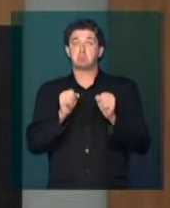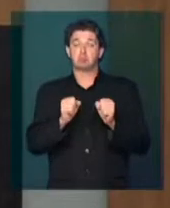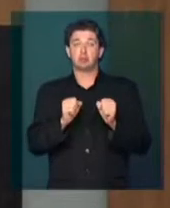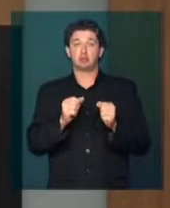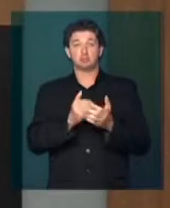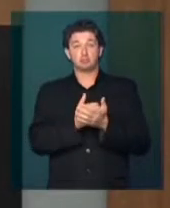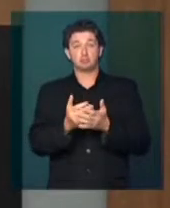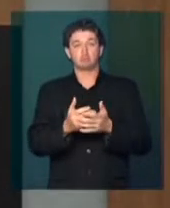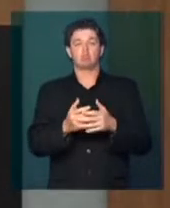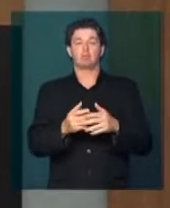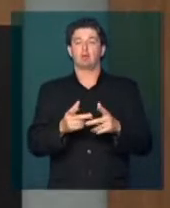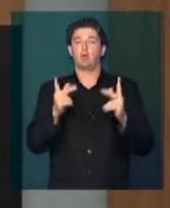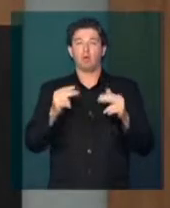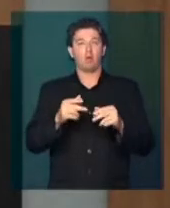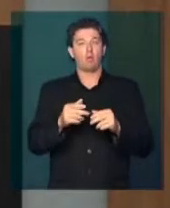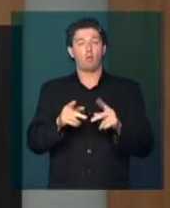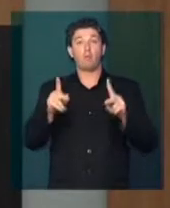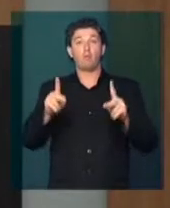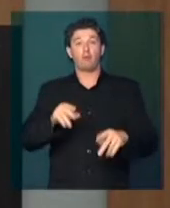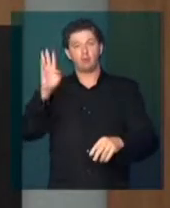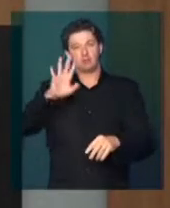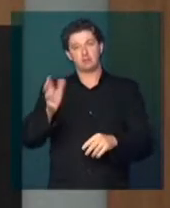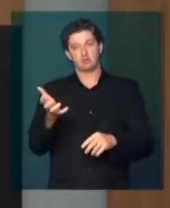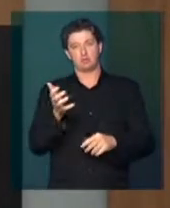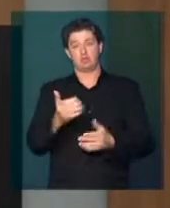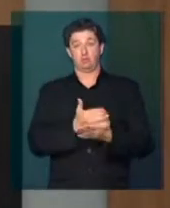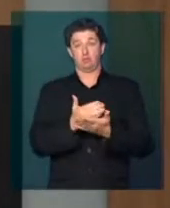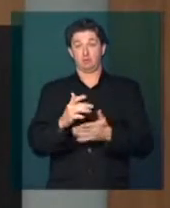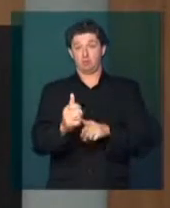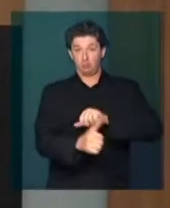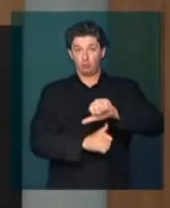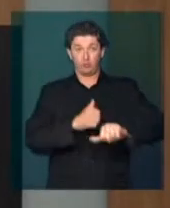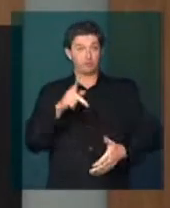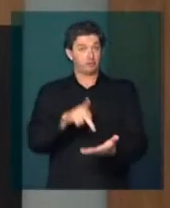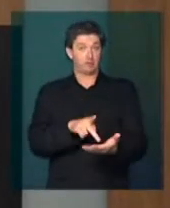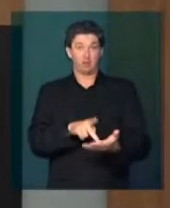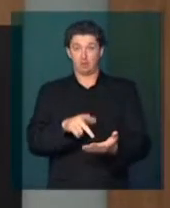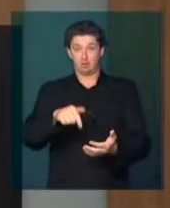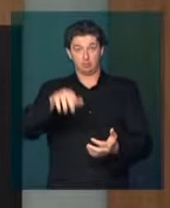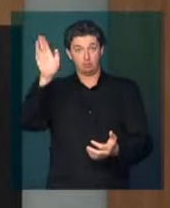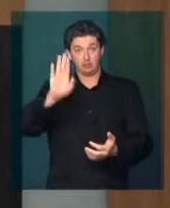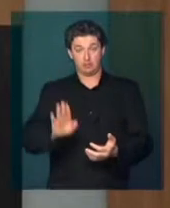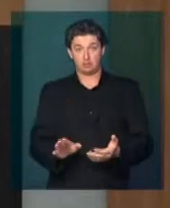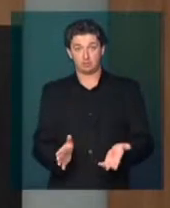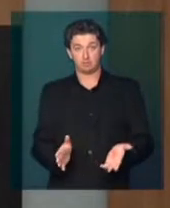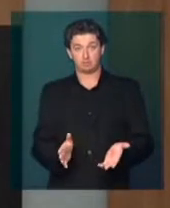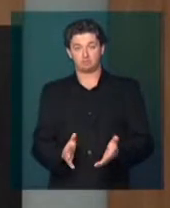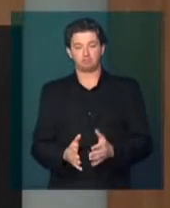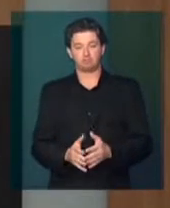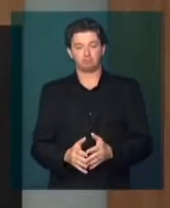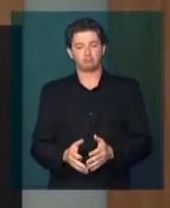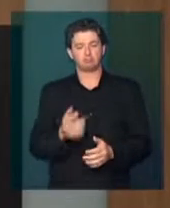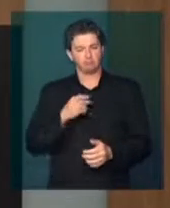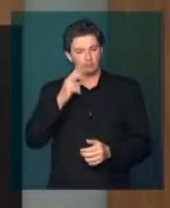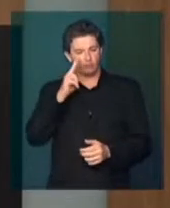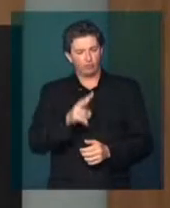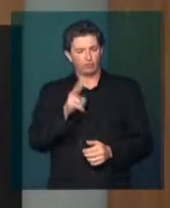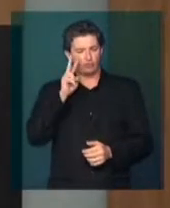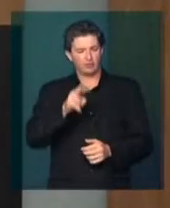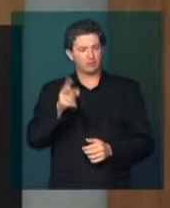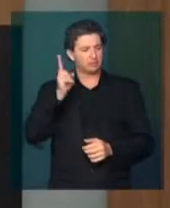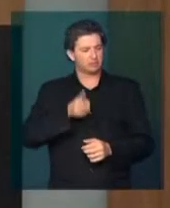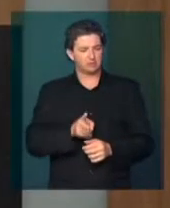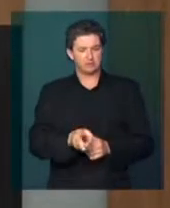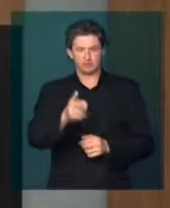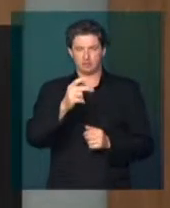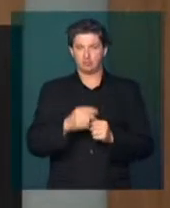como muitos brasileiros esperam, que nós comecemos uma mudança verdadeira nesse país. Eu tenho visto e observado